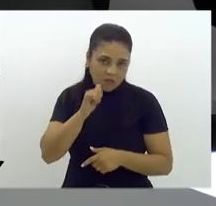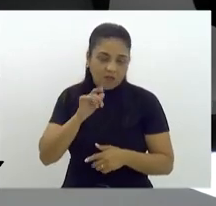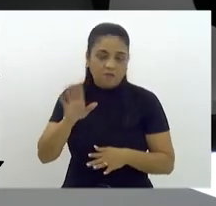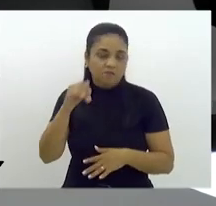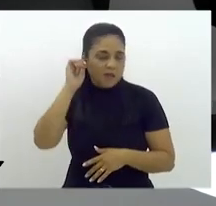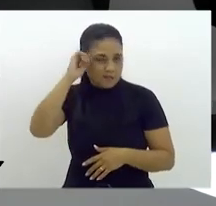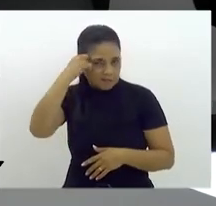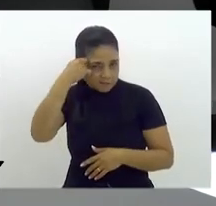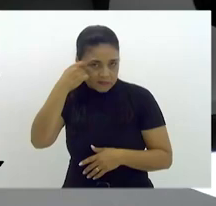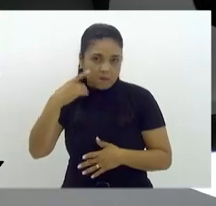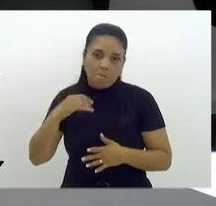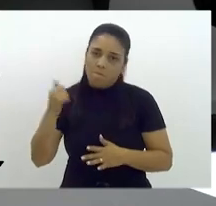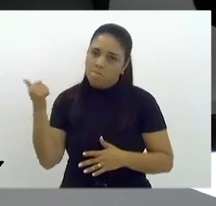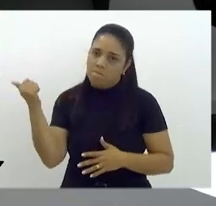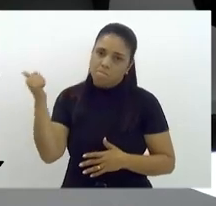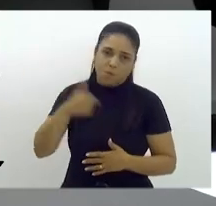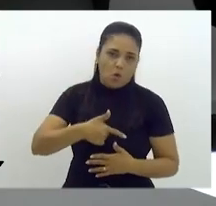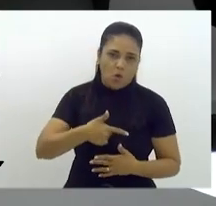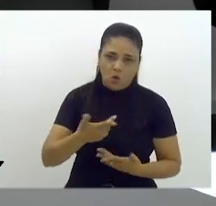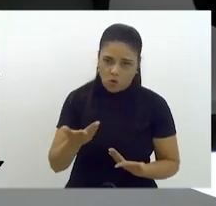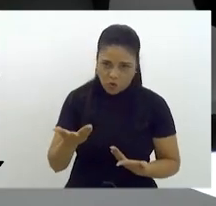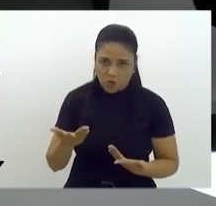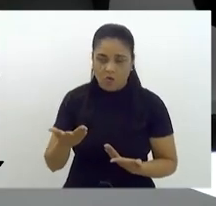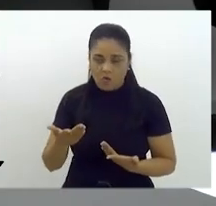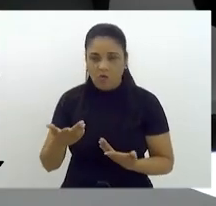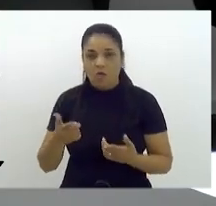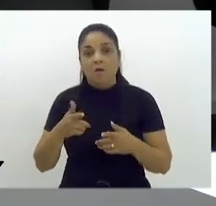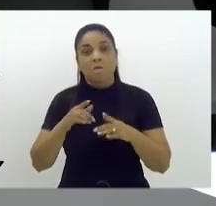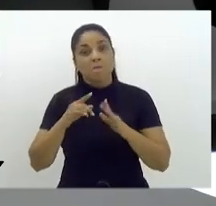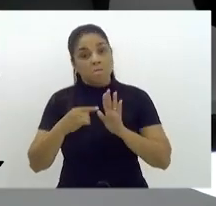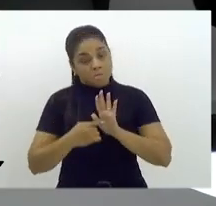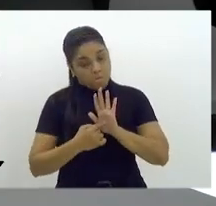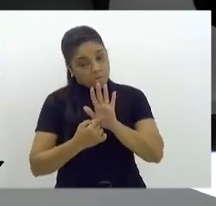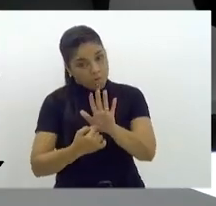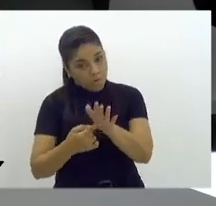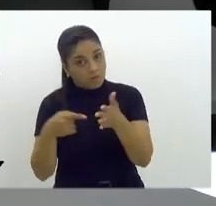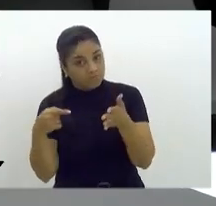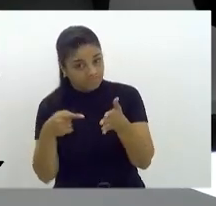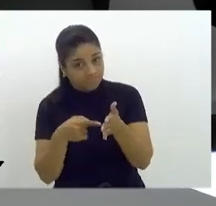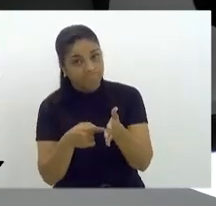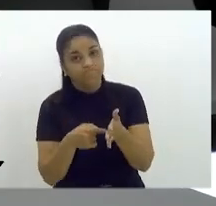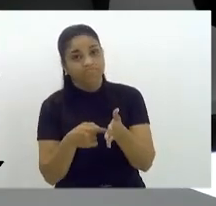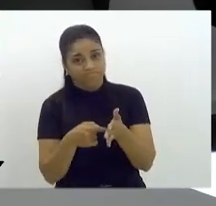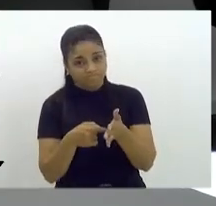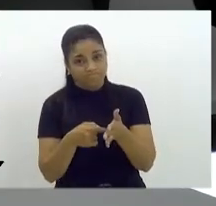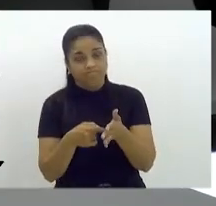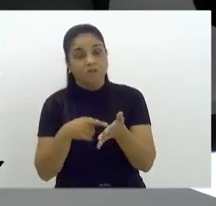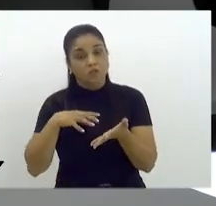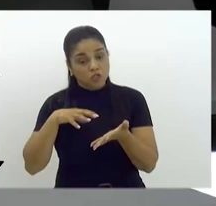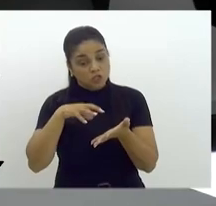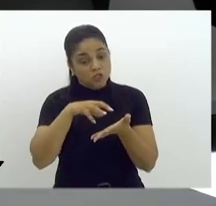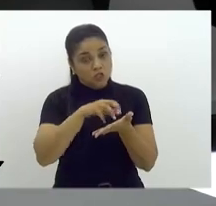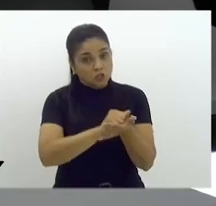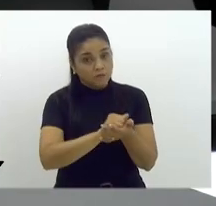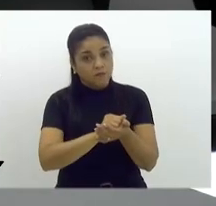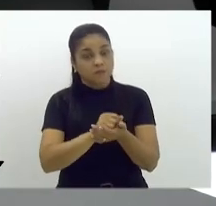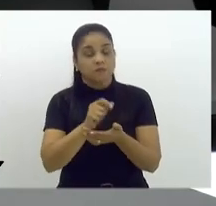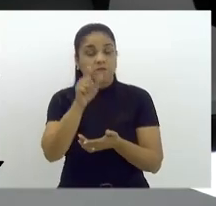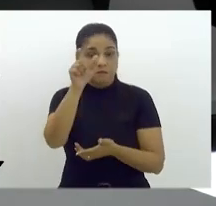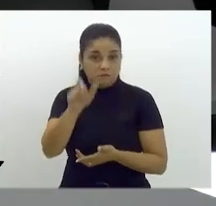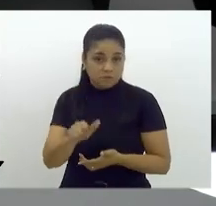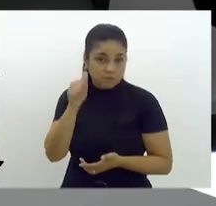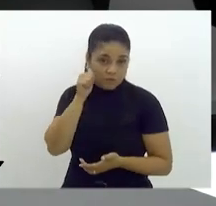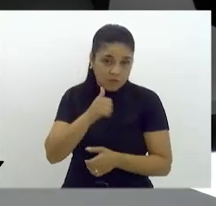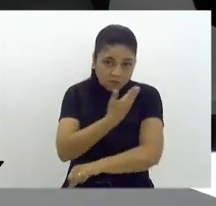são mais afetadas Mas provavelmente isso pode indicar a questão da notificação pelas mulheres brancas e